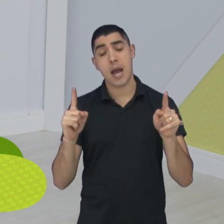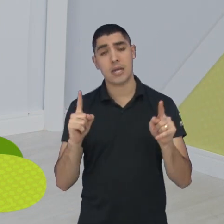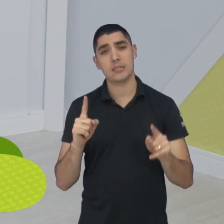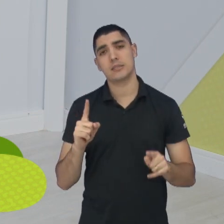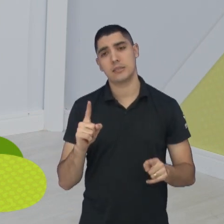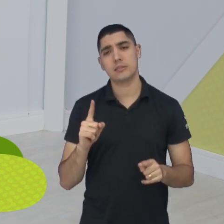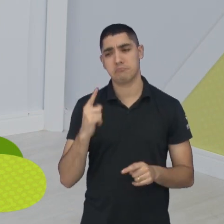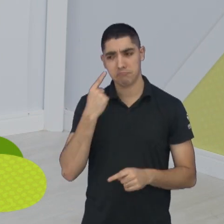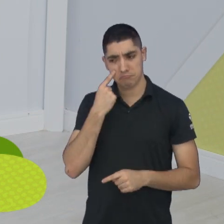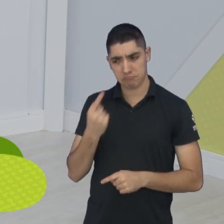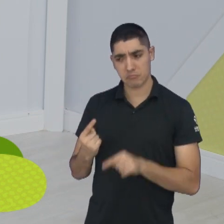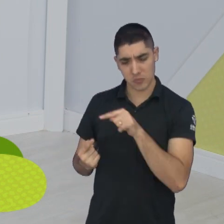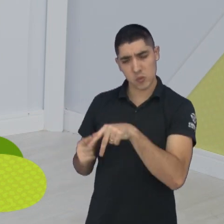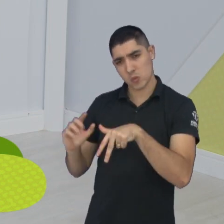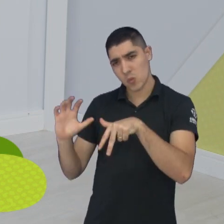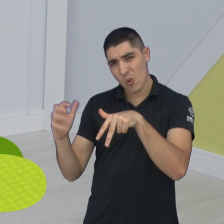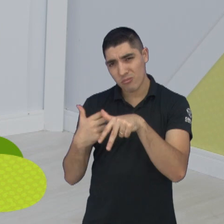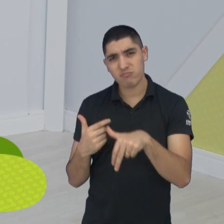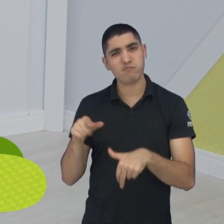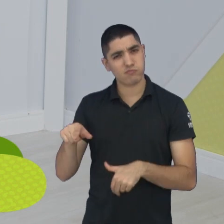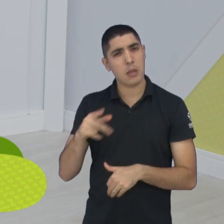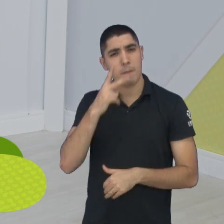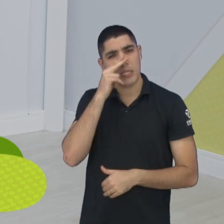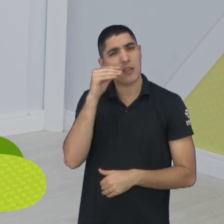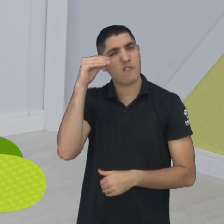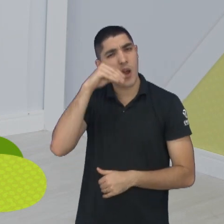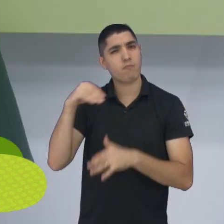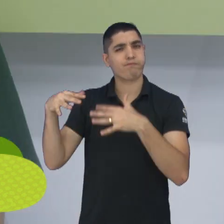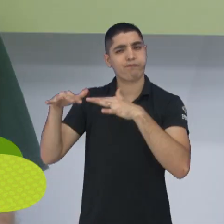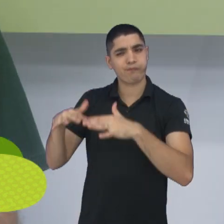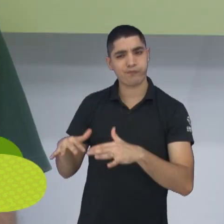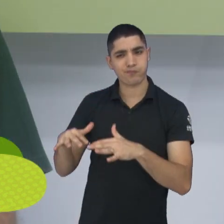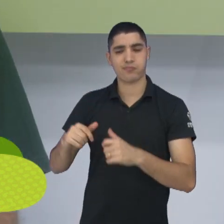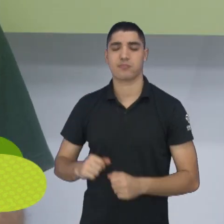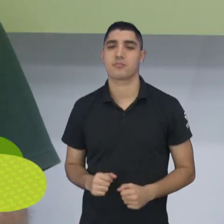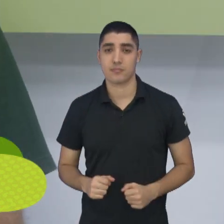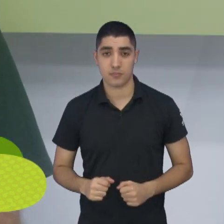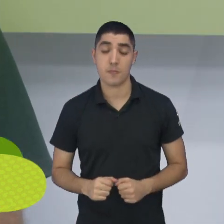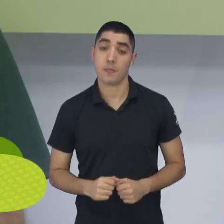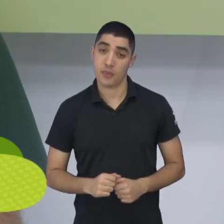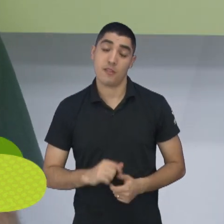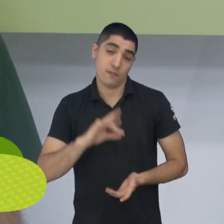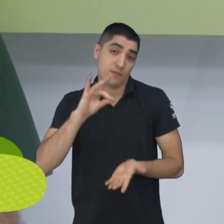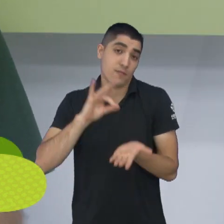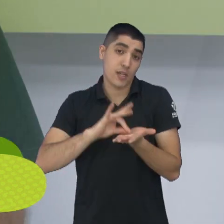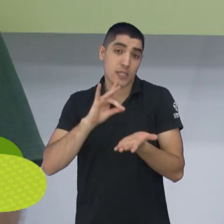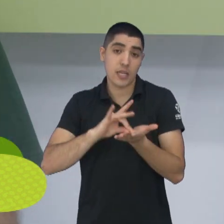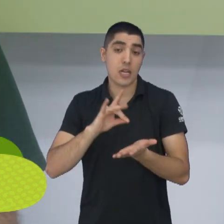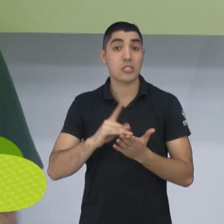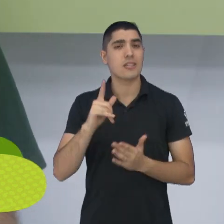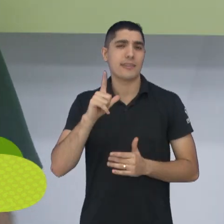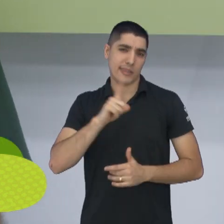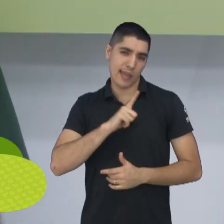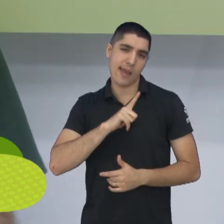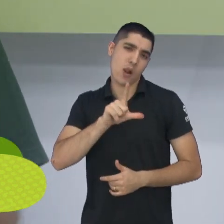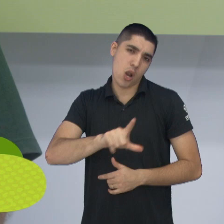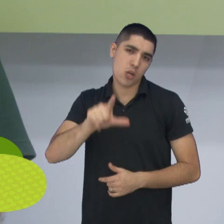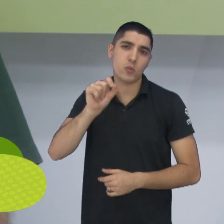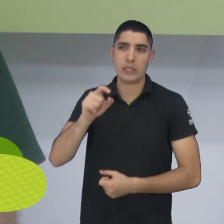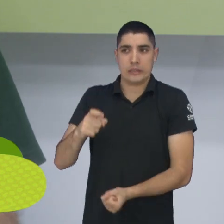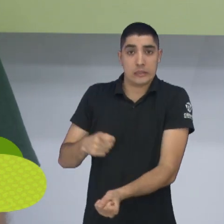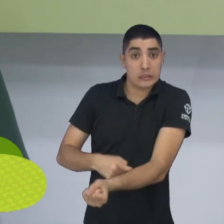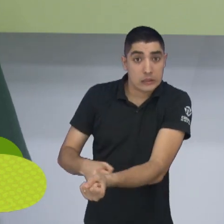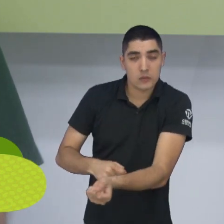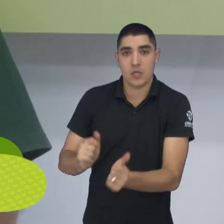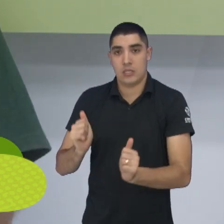que o Joseense produziu, foi abaixo daquilo que se esperava, Brunão. É, a gente espera, tem todo o nervosismo, a